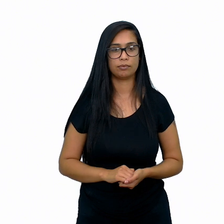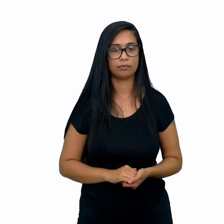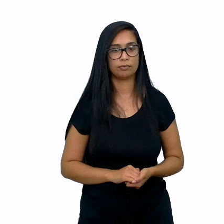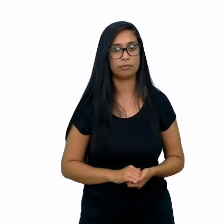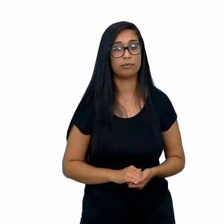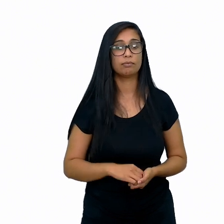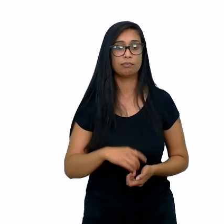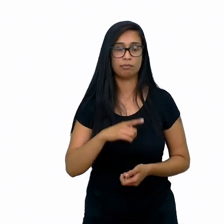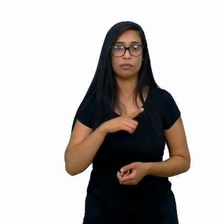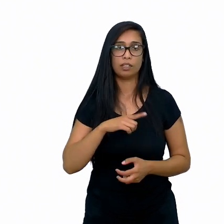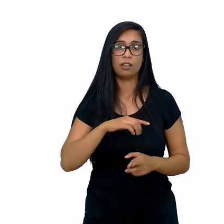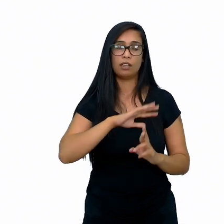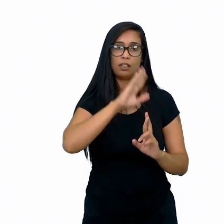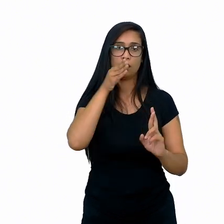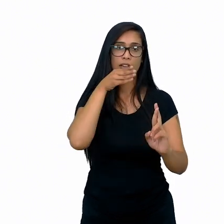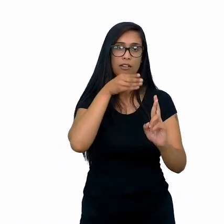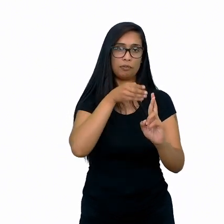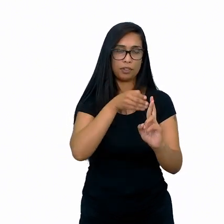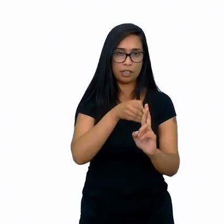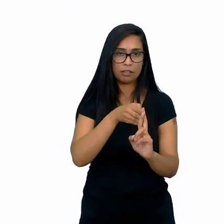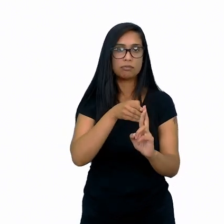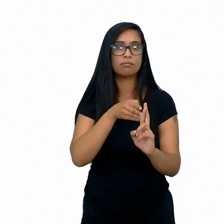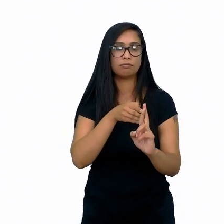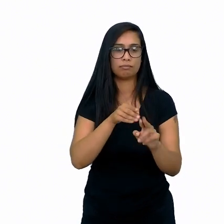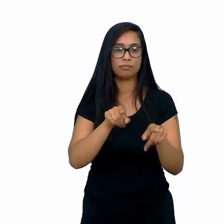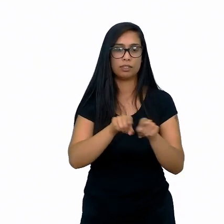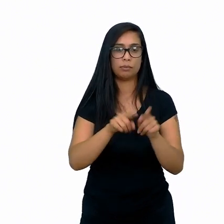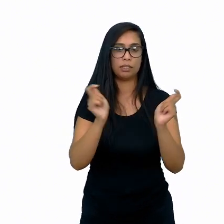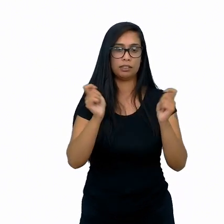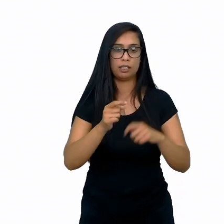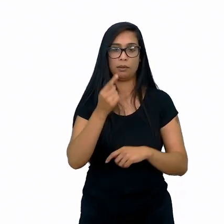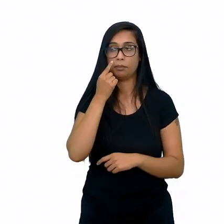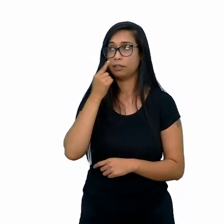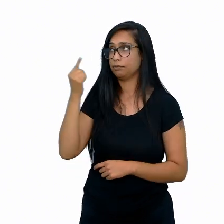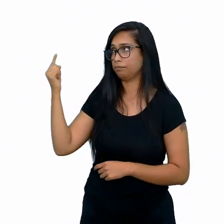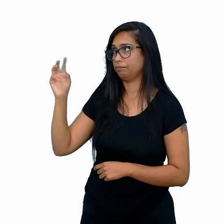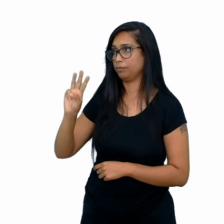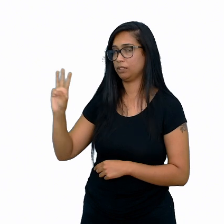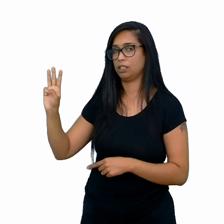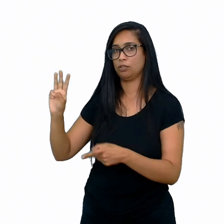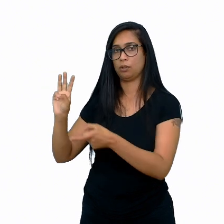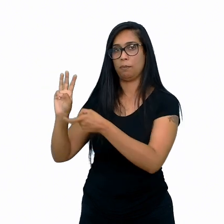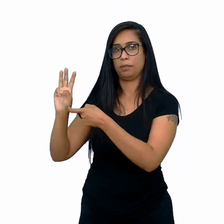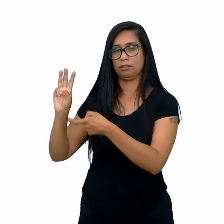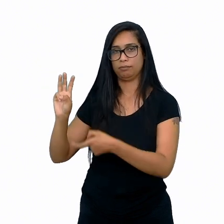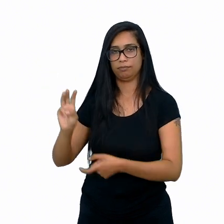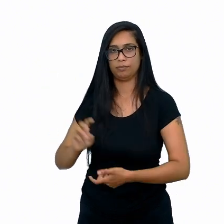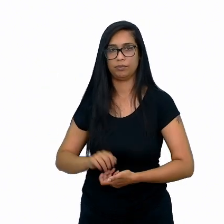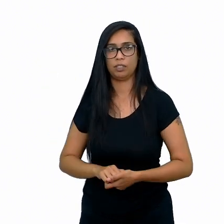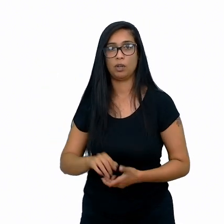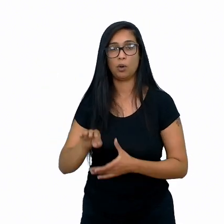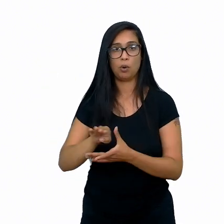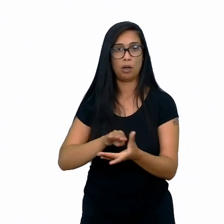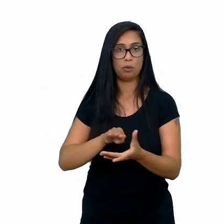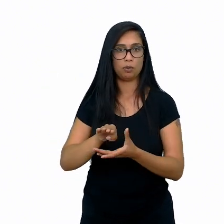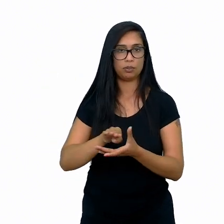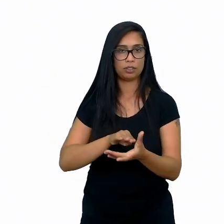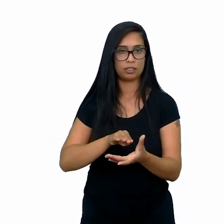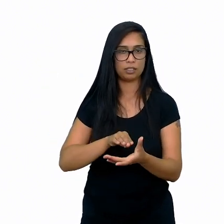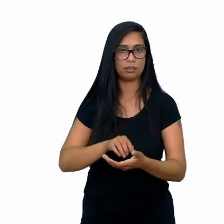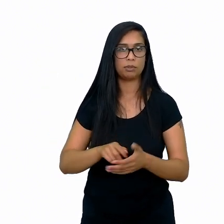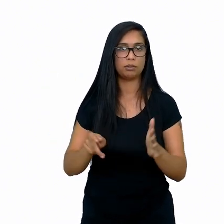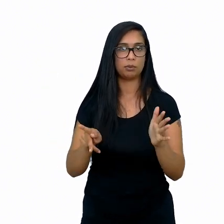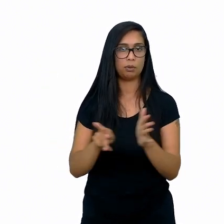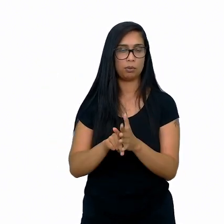a referência, né, que vocês podem consultar, que é as orientações didáticas